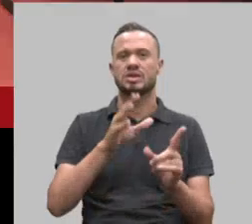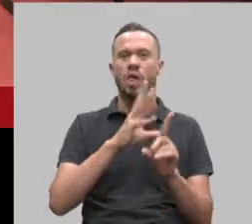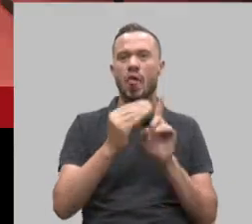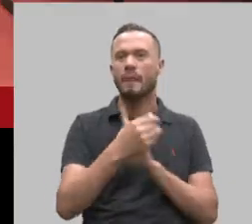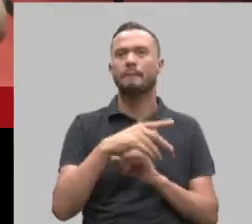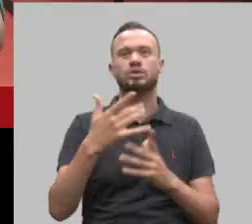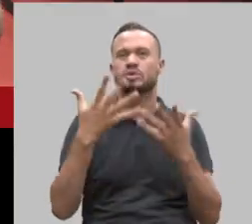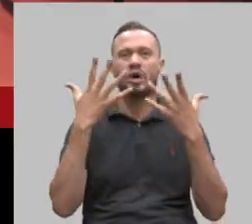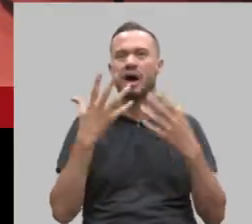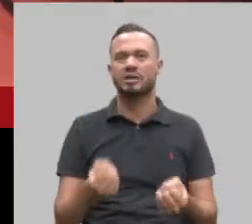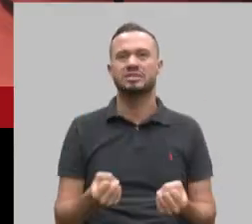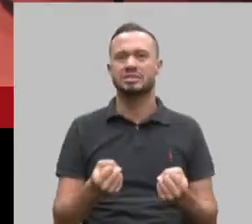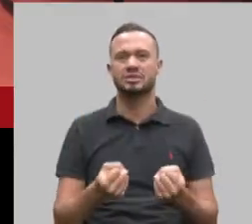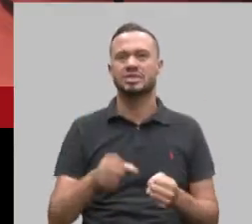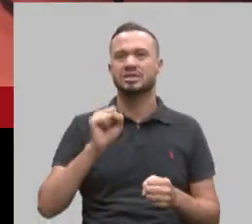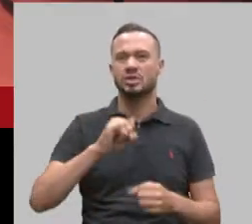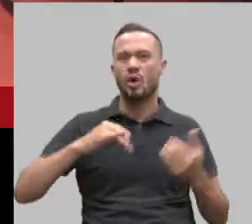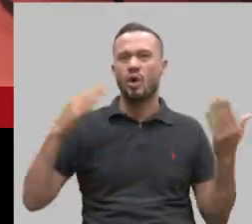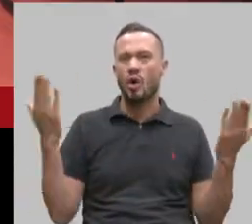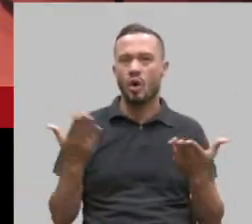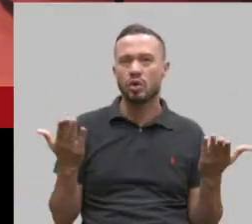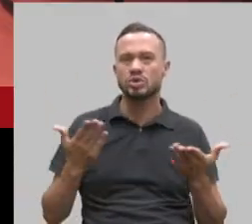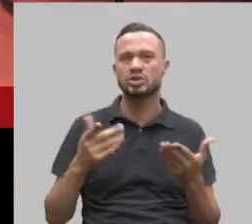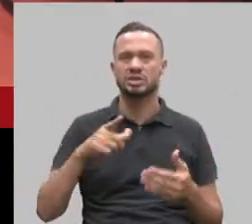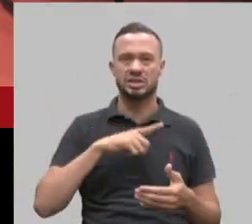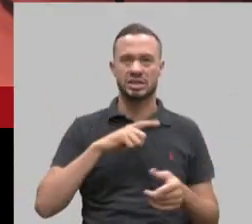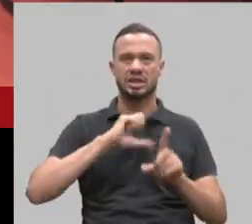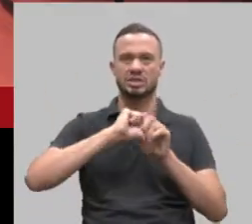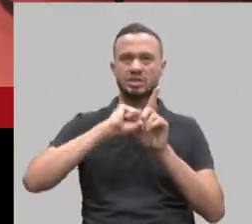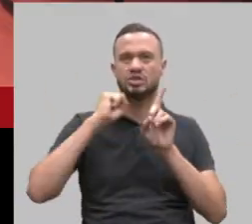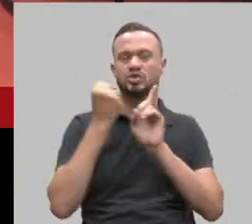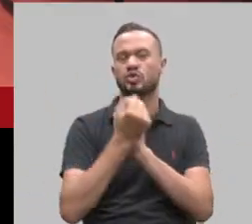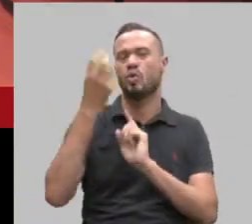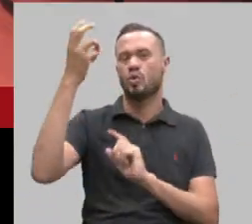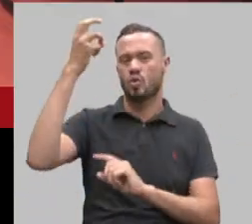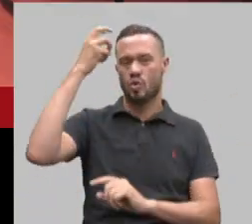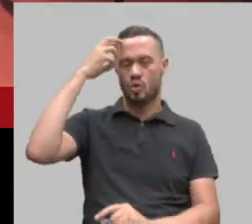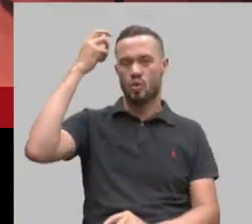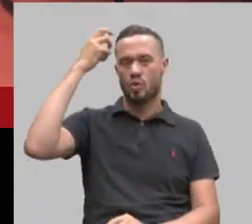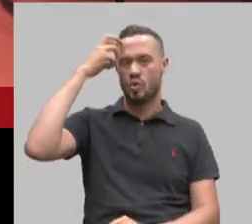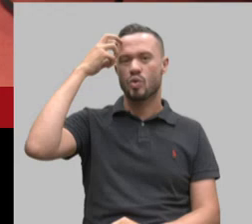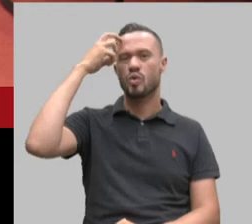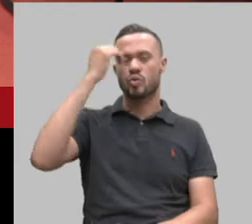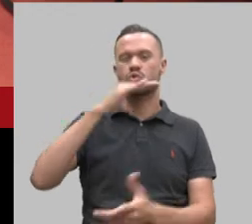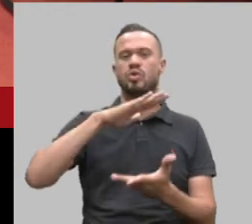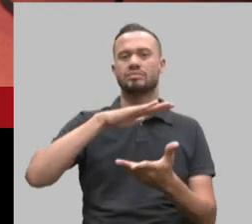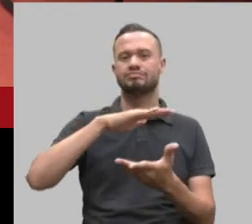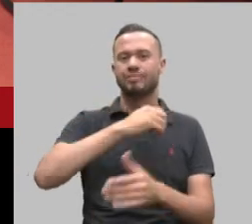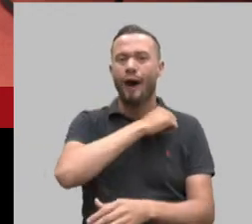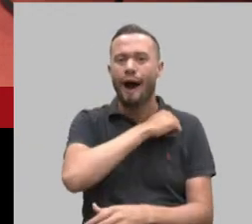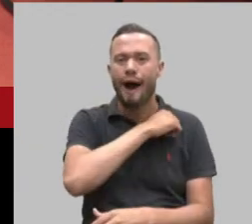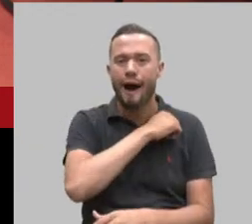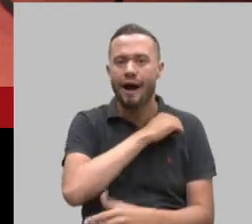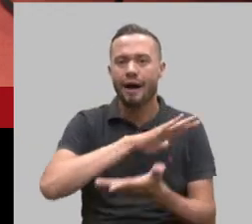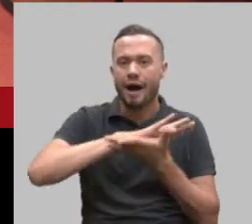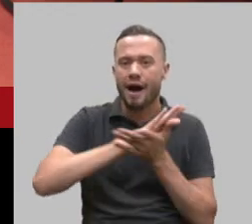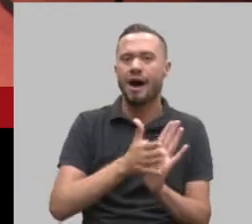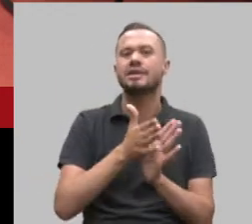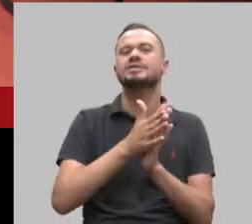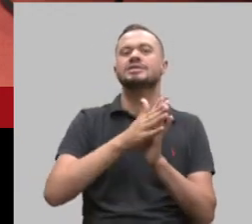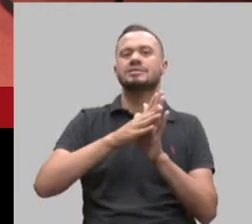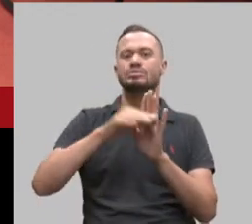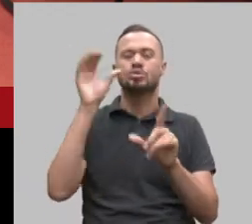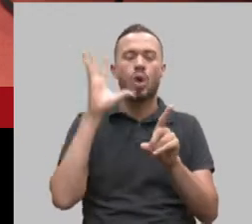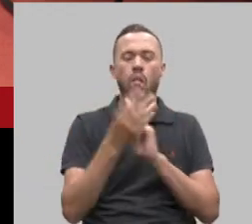alguma se Hoje existe uma sociedade uma cultura sobre racismo e estupro É para um contexto cultural